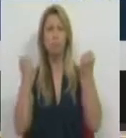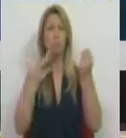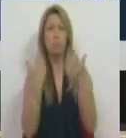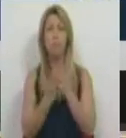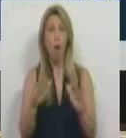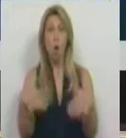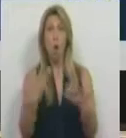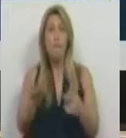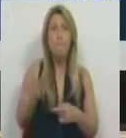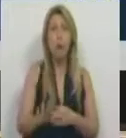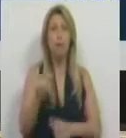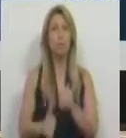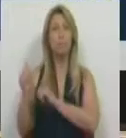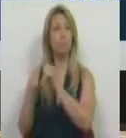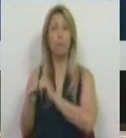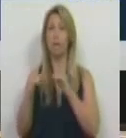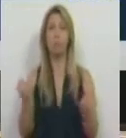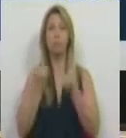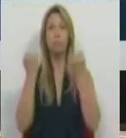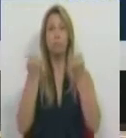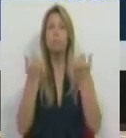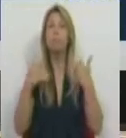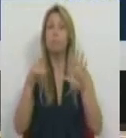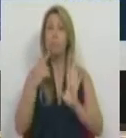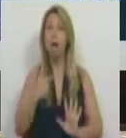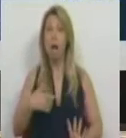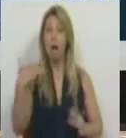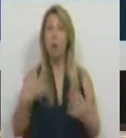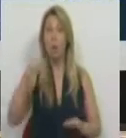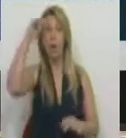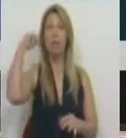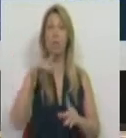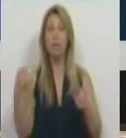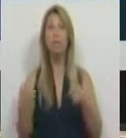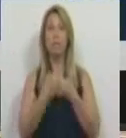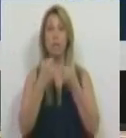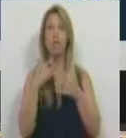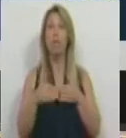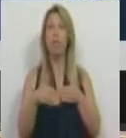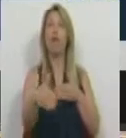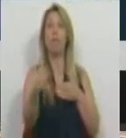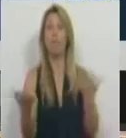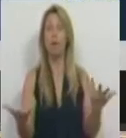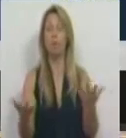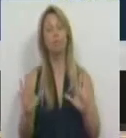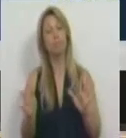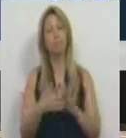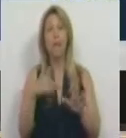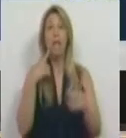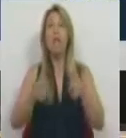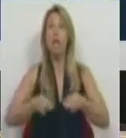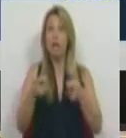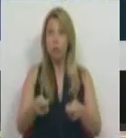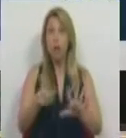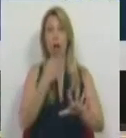qualquer passo atrás. Mas temos duros desafios pela frente. Não há emprego sem investimento. Não